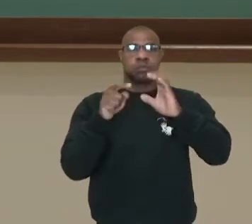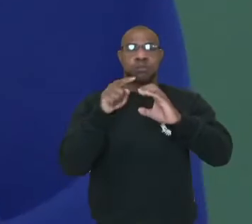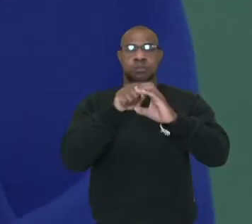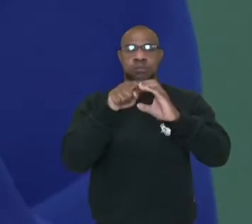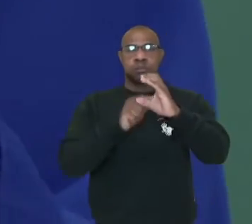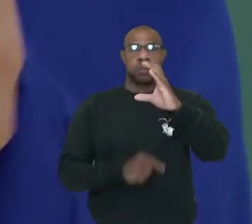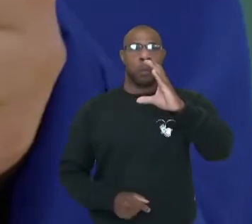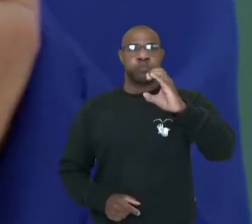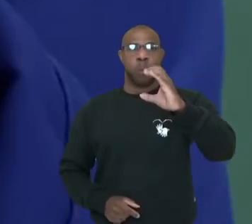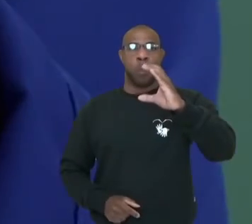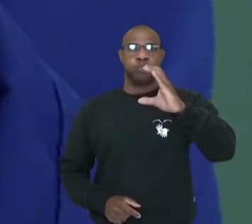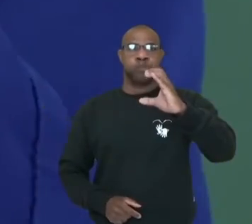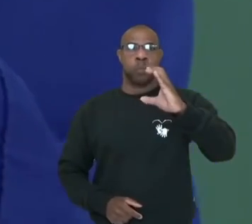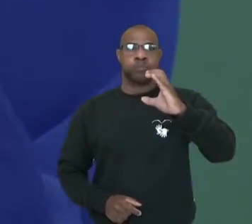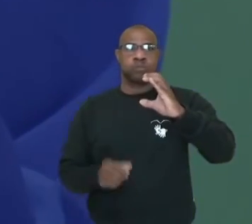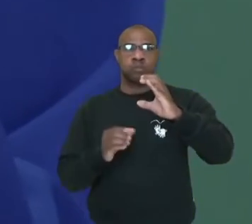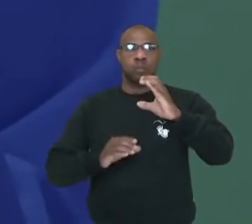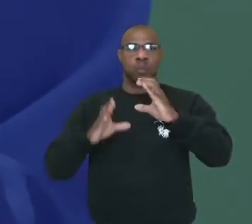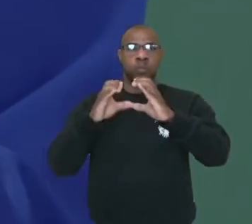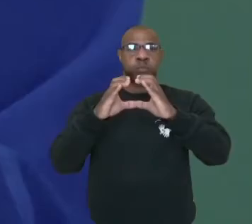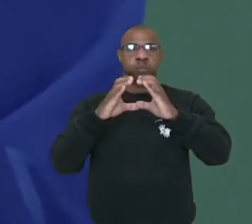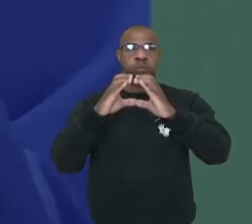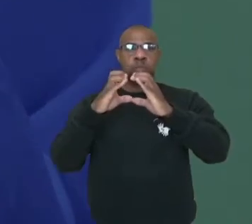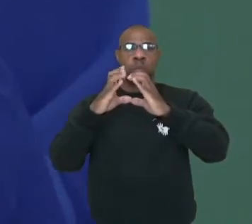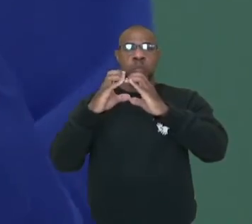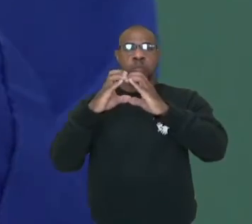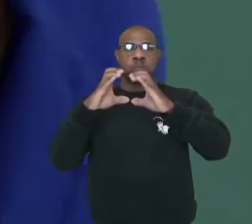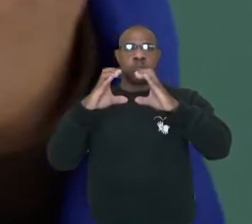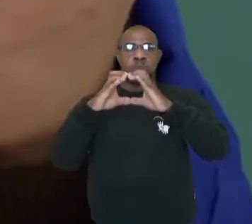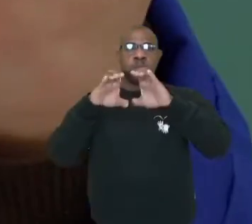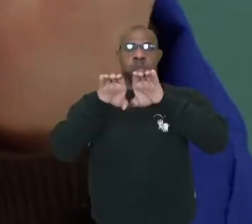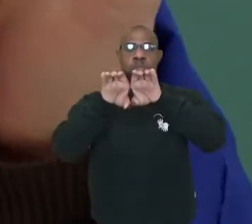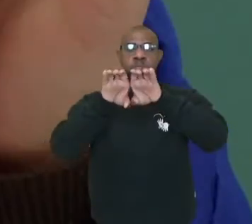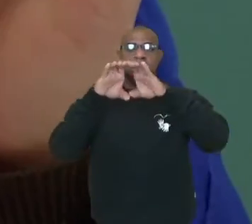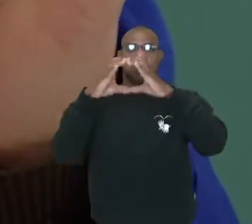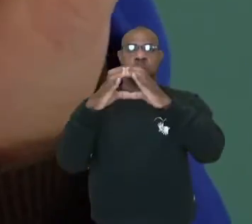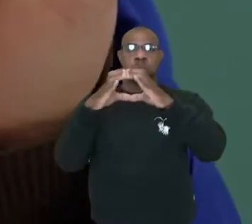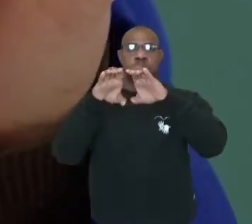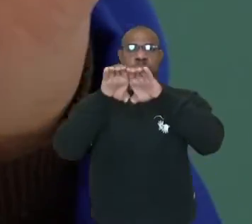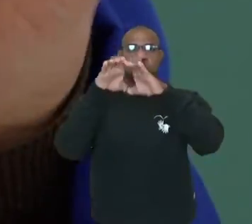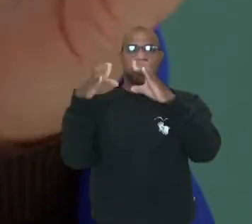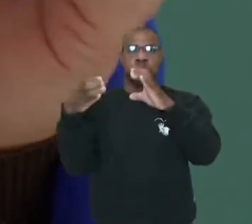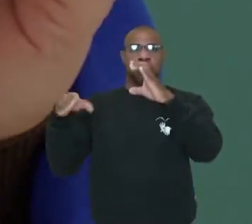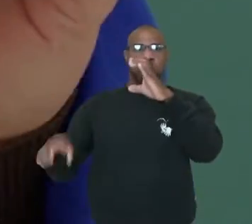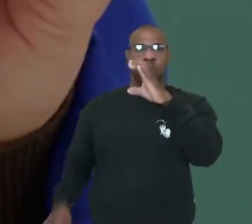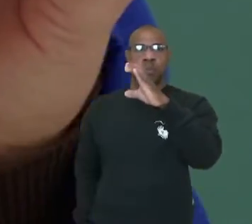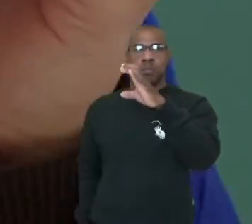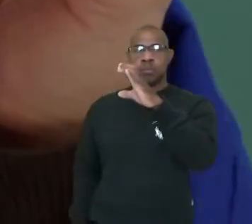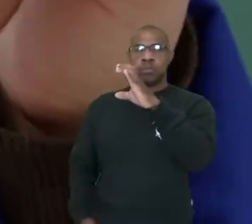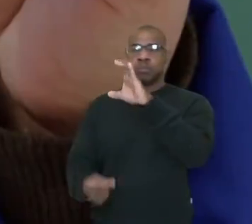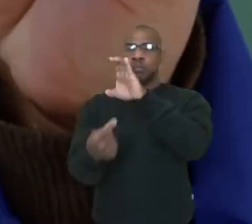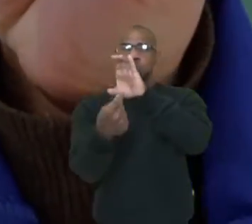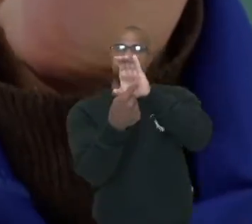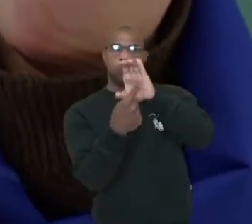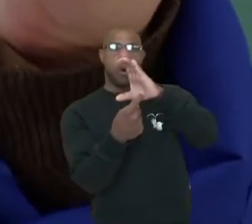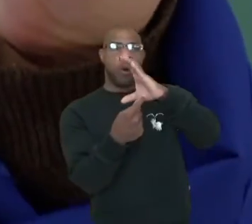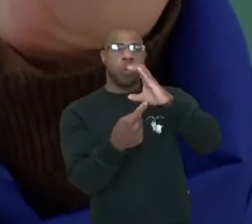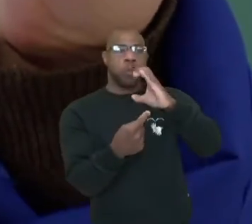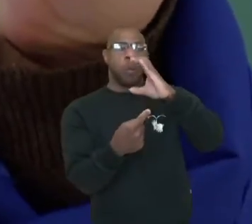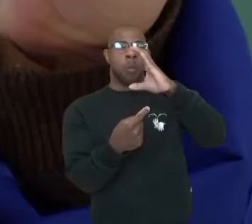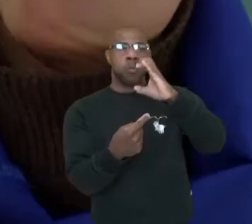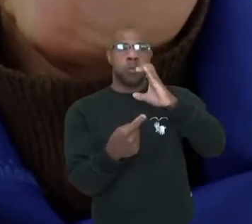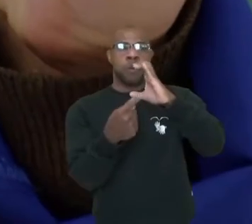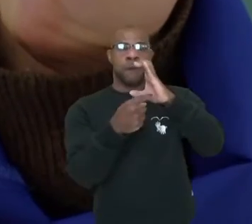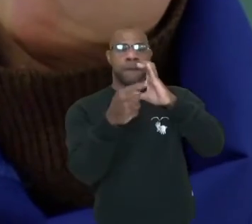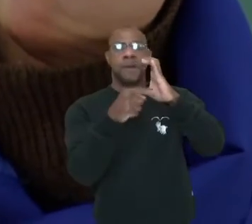deles, tá? A gente corta, né, como se fosse cortado no meio, então aqui nós temos vários capilares, né, então aqui a